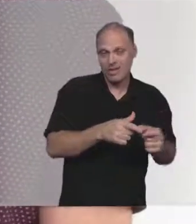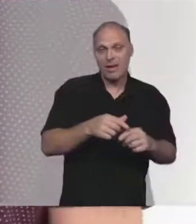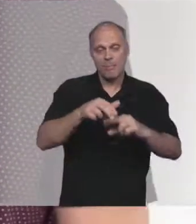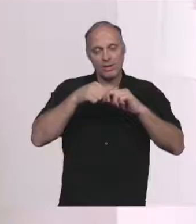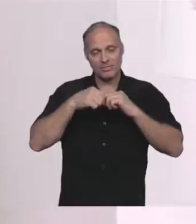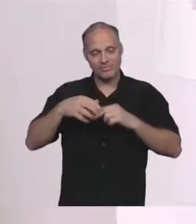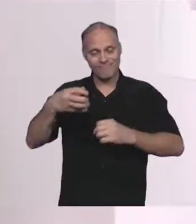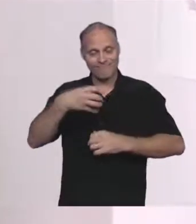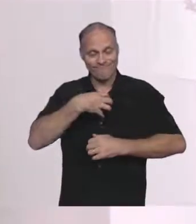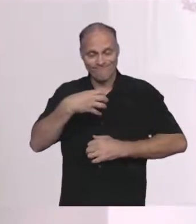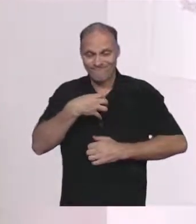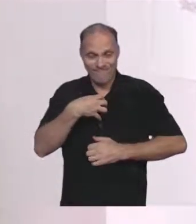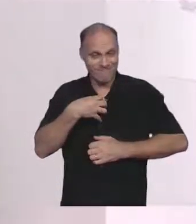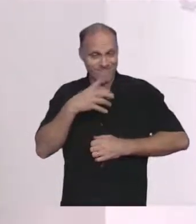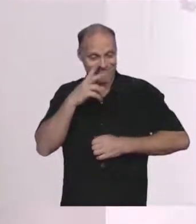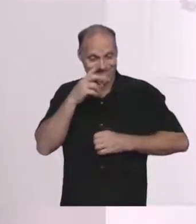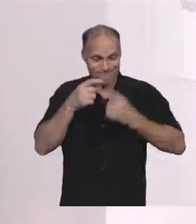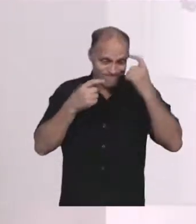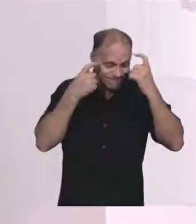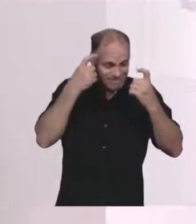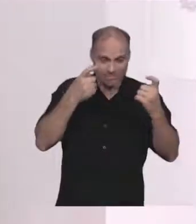tensionamento